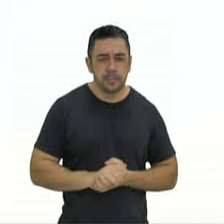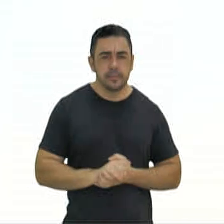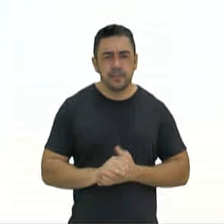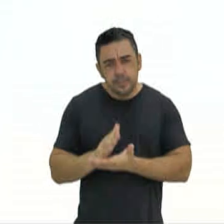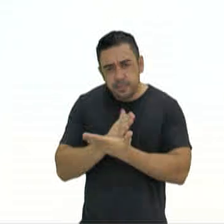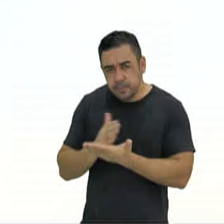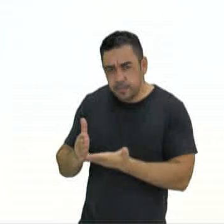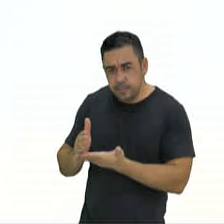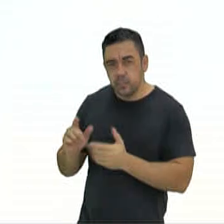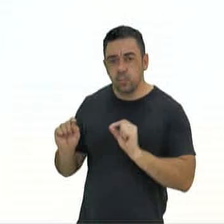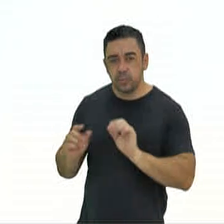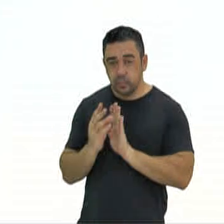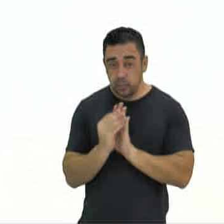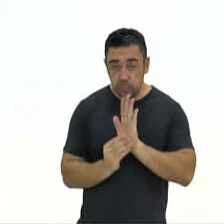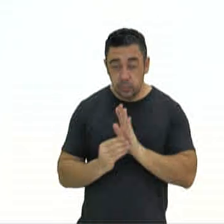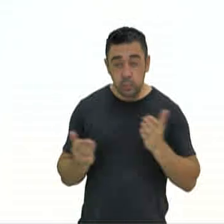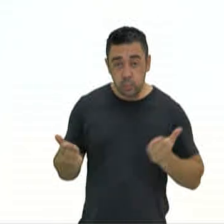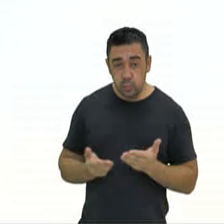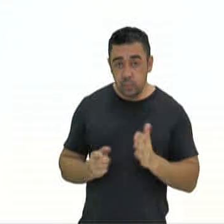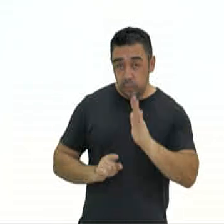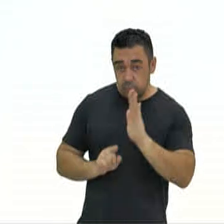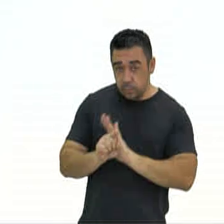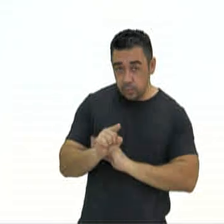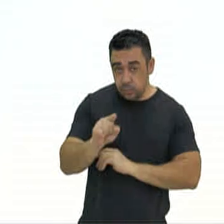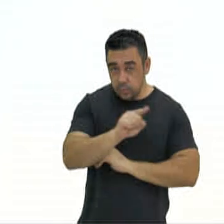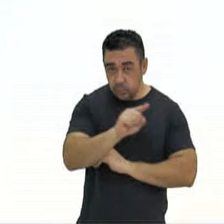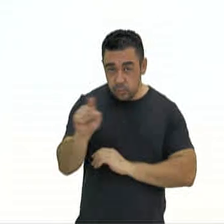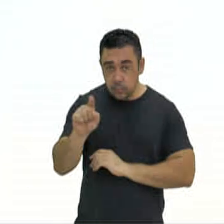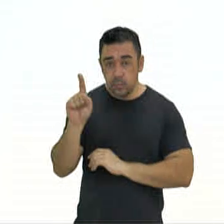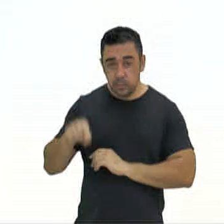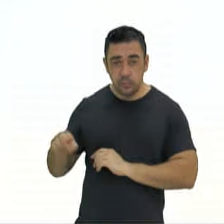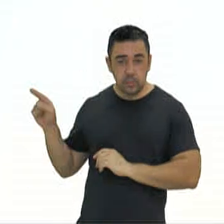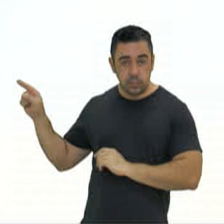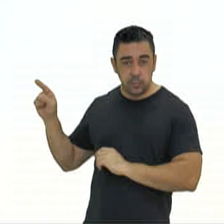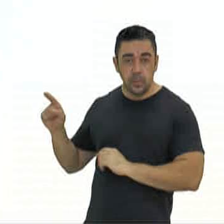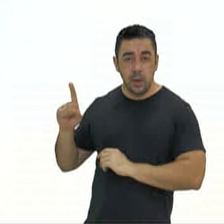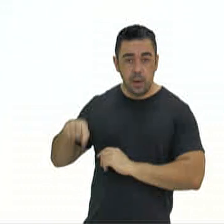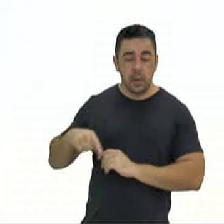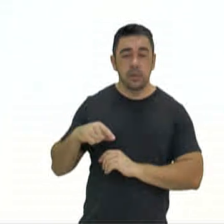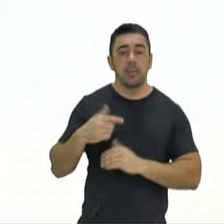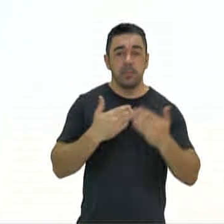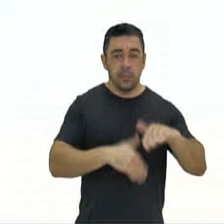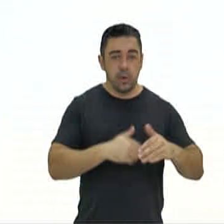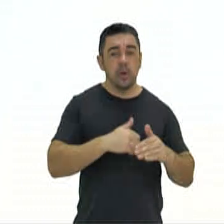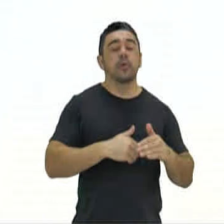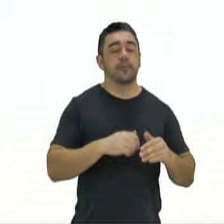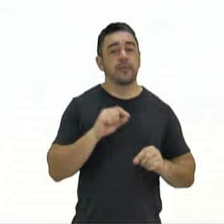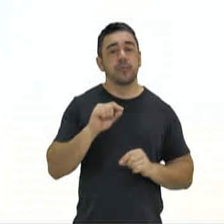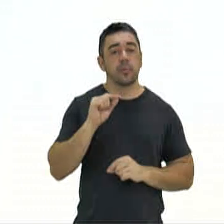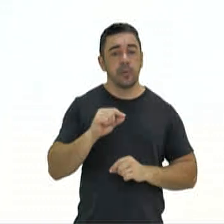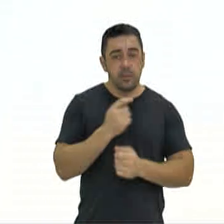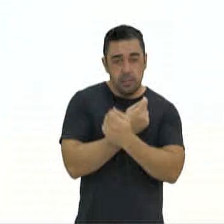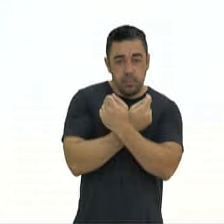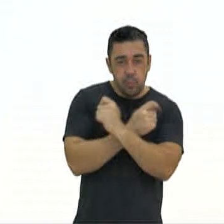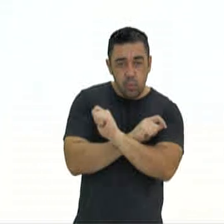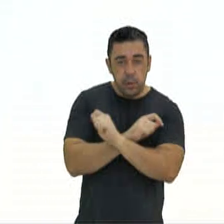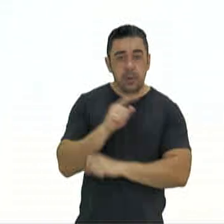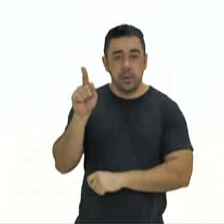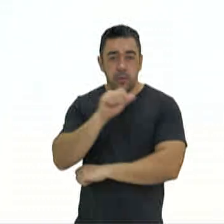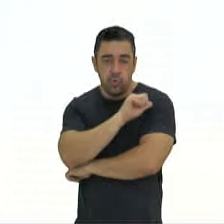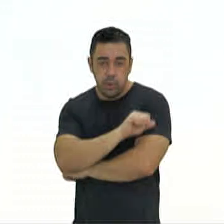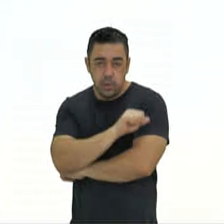Vamos iniciar então o conteúdo de hoje com uma questão. Essa questão caiu na PUC do Rio de Janeiro, no vestibular. Me acompanhe.